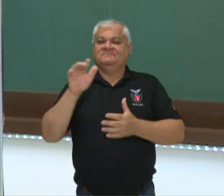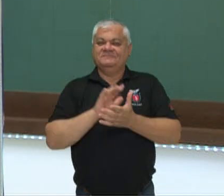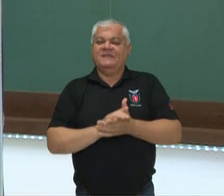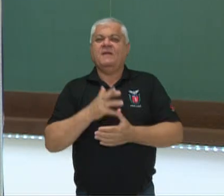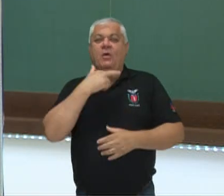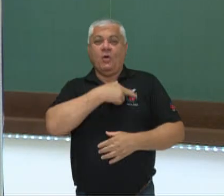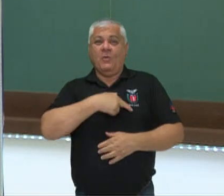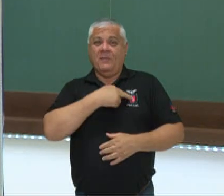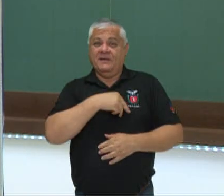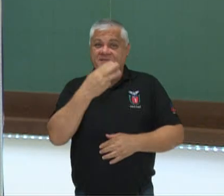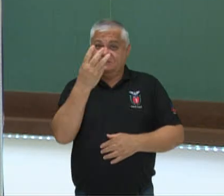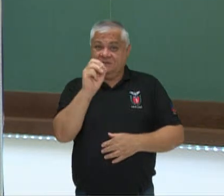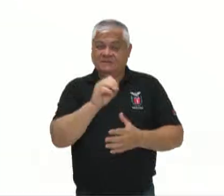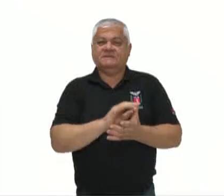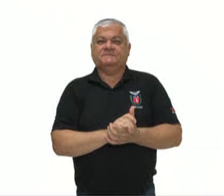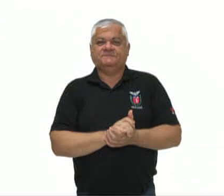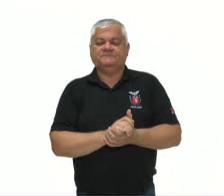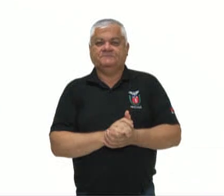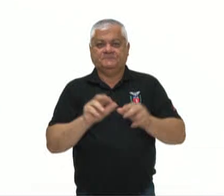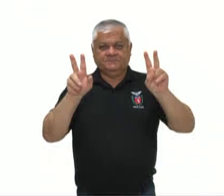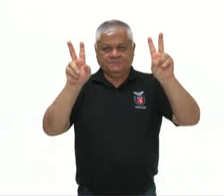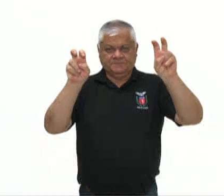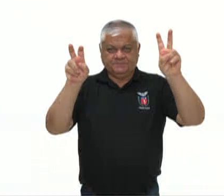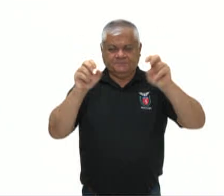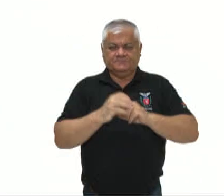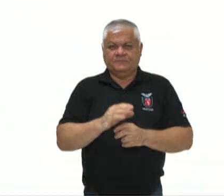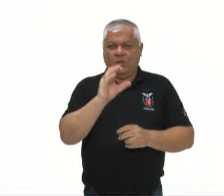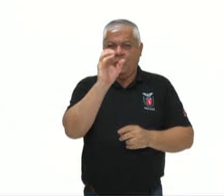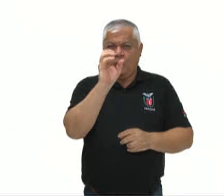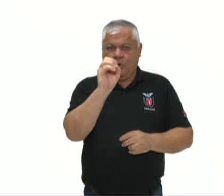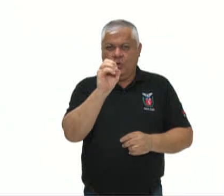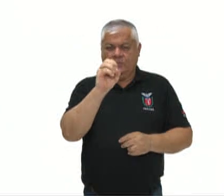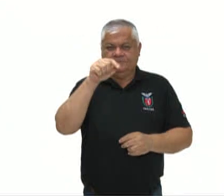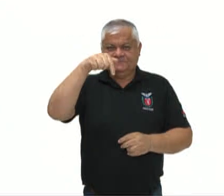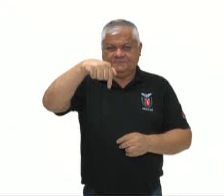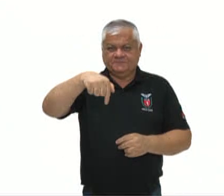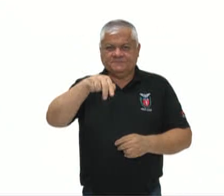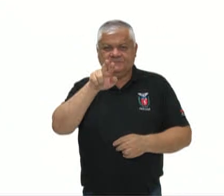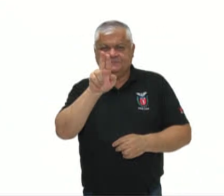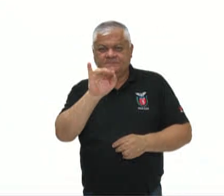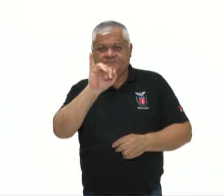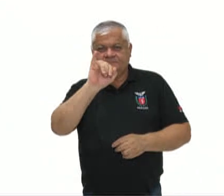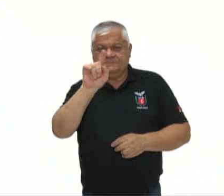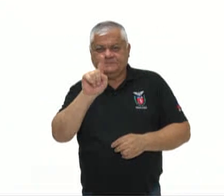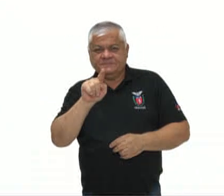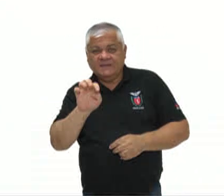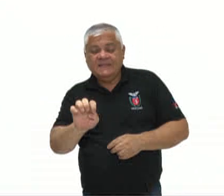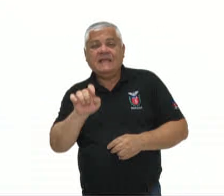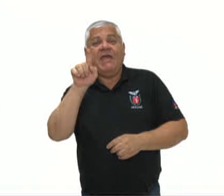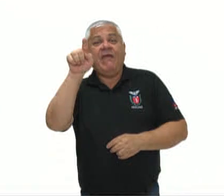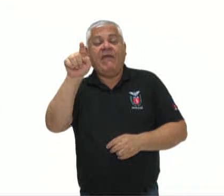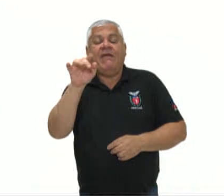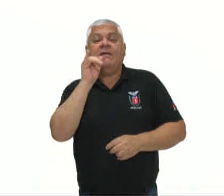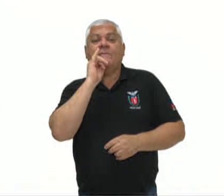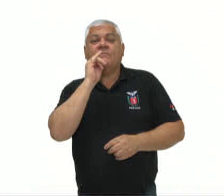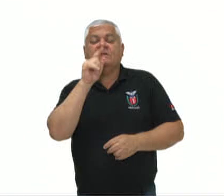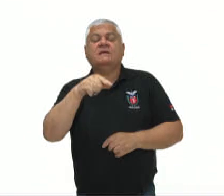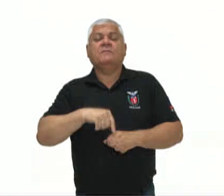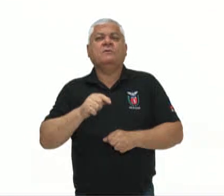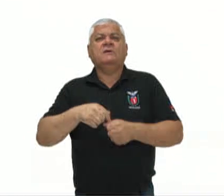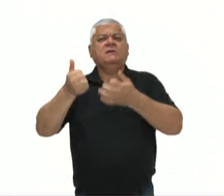Né? O 15 é um romance modernista regionalista da geração de 30 e refere-se à seca